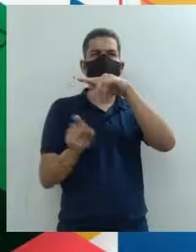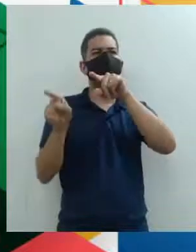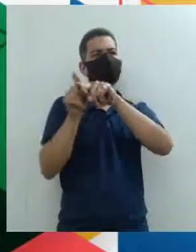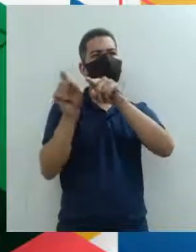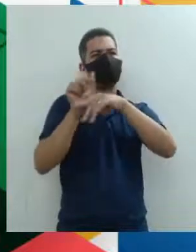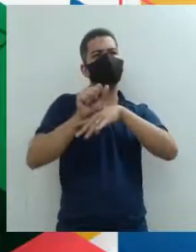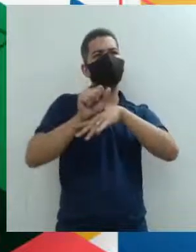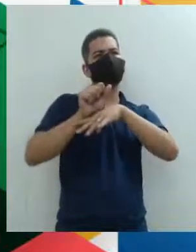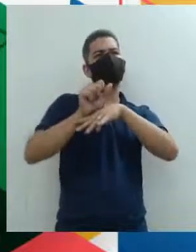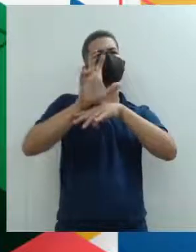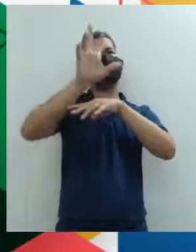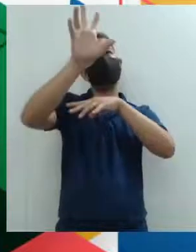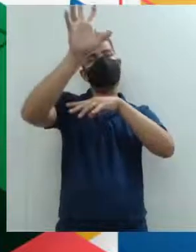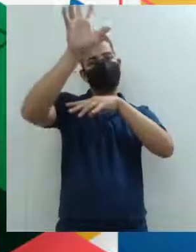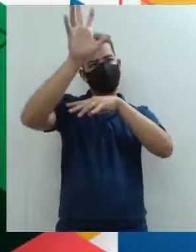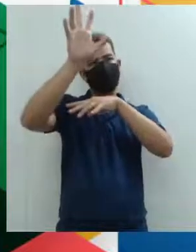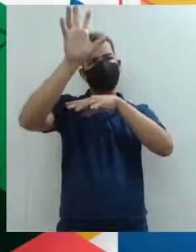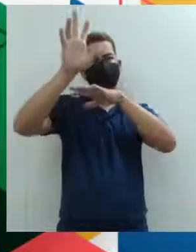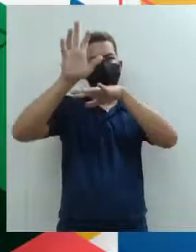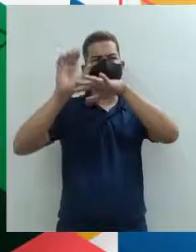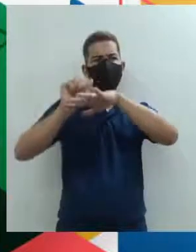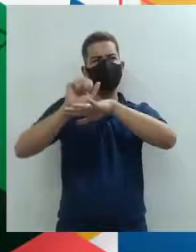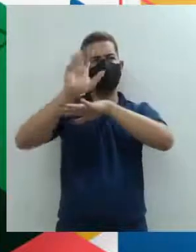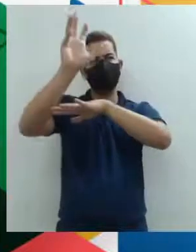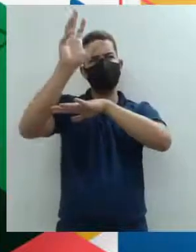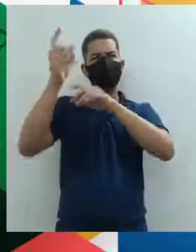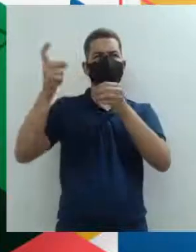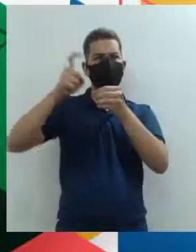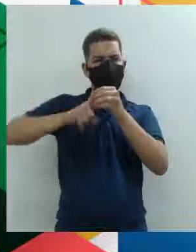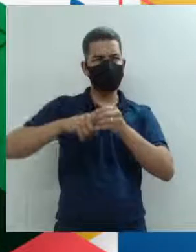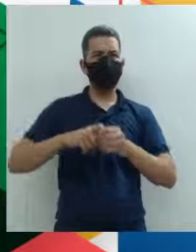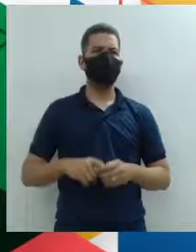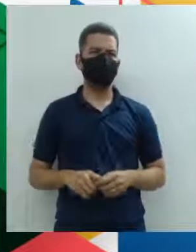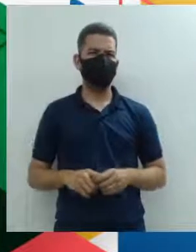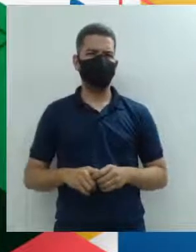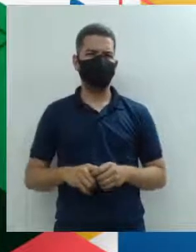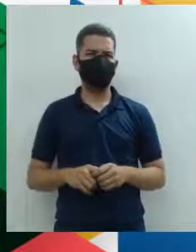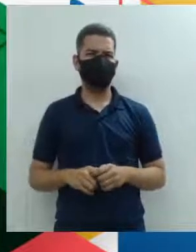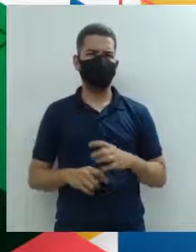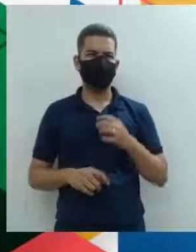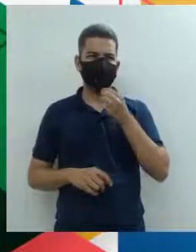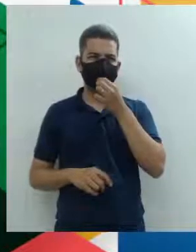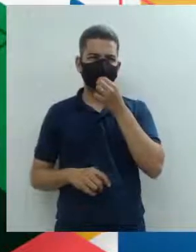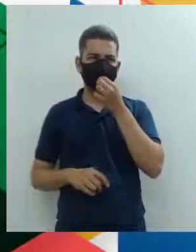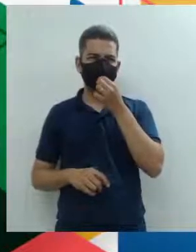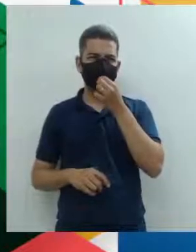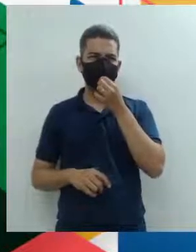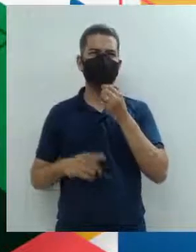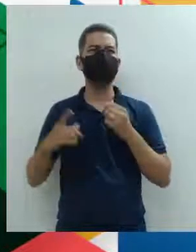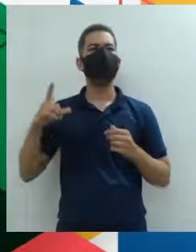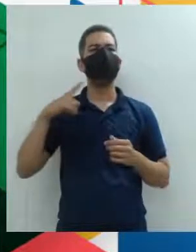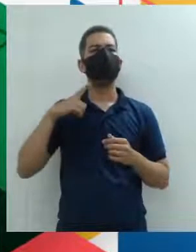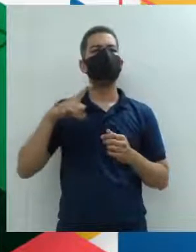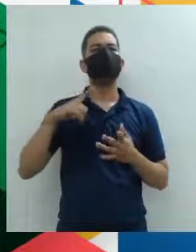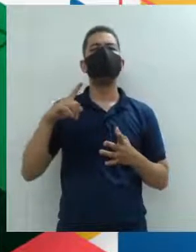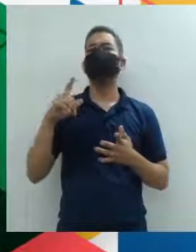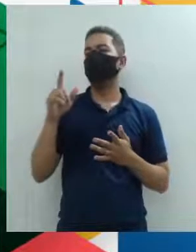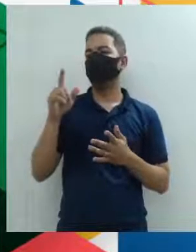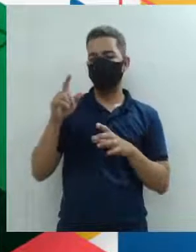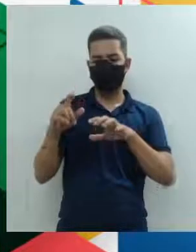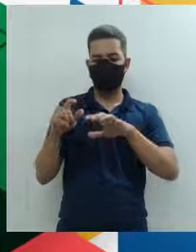ela também vai irradiar aí ondas eletromagnéticas de calor. Porque normalmente os corpos fazem isso. Dada uma